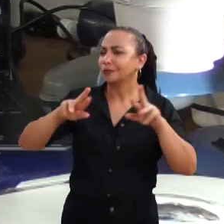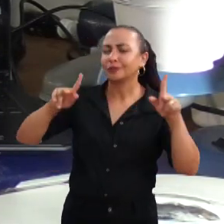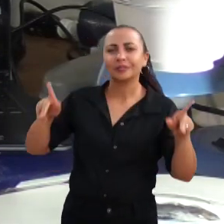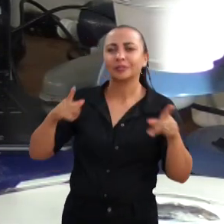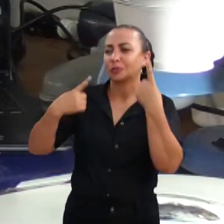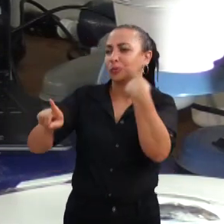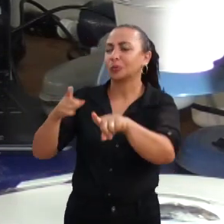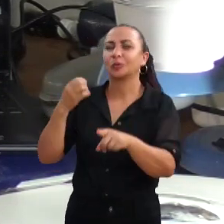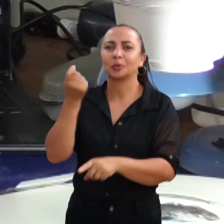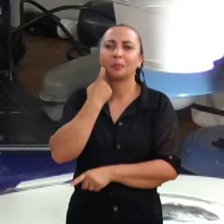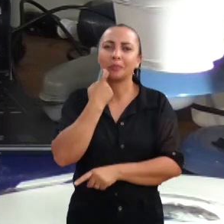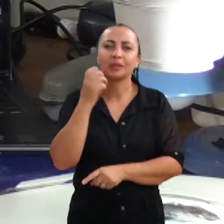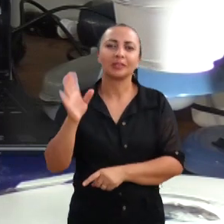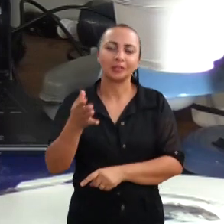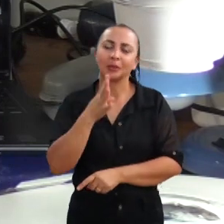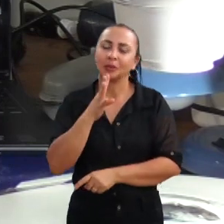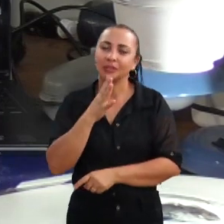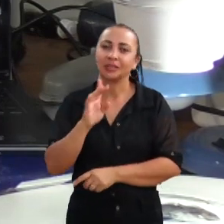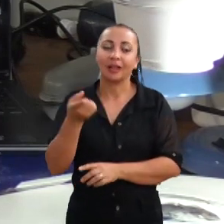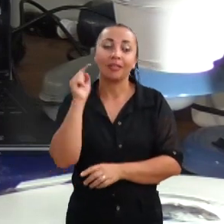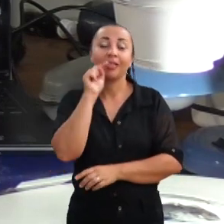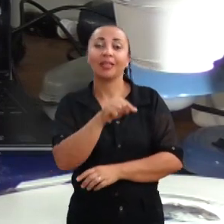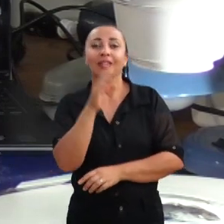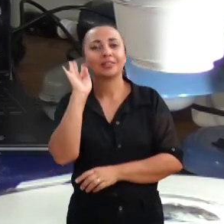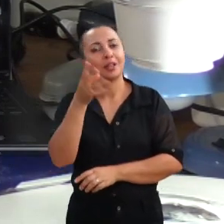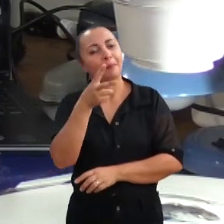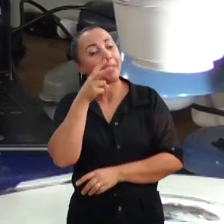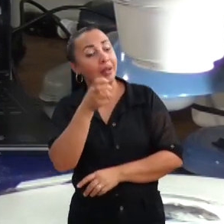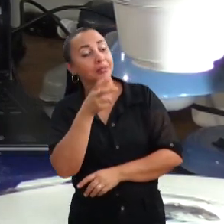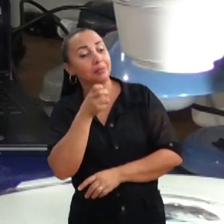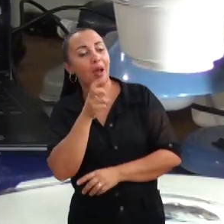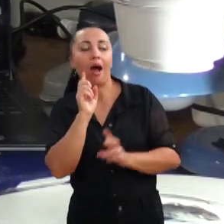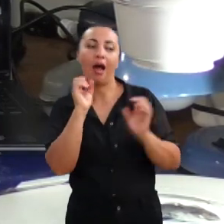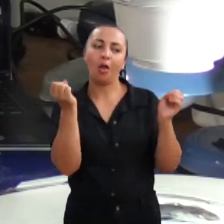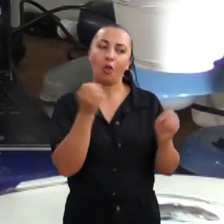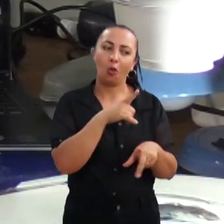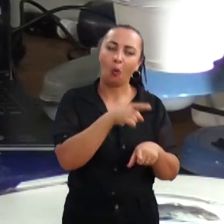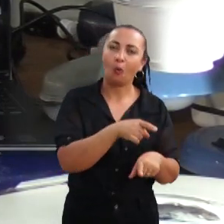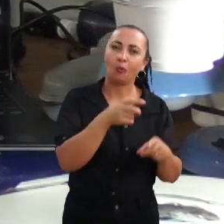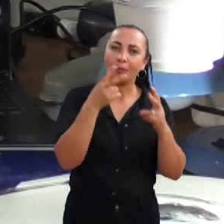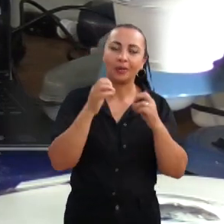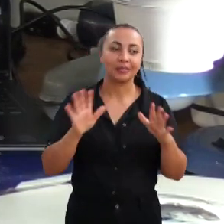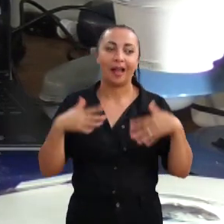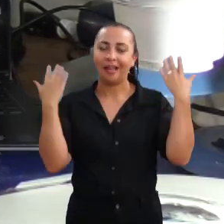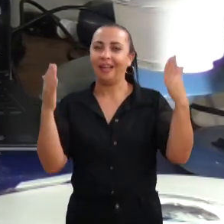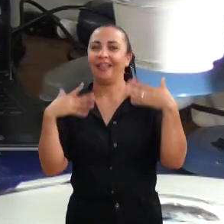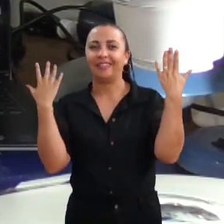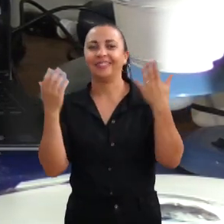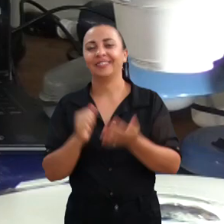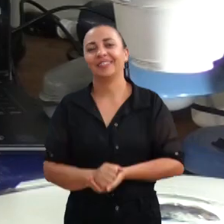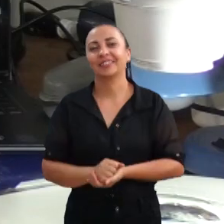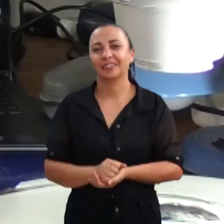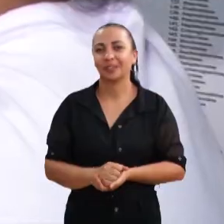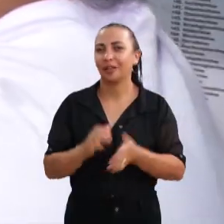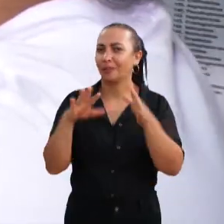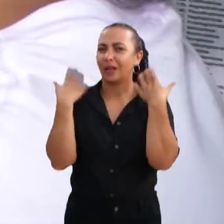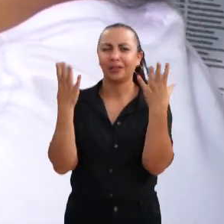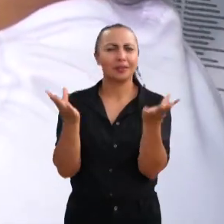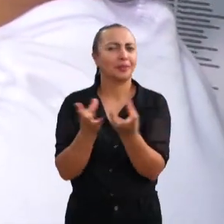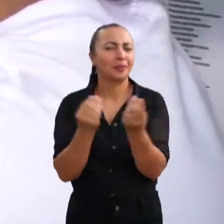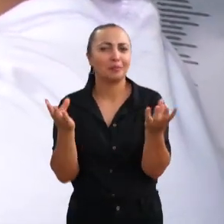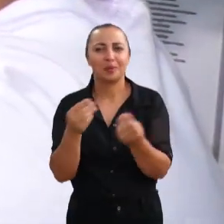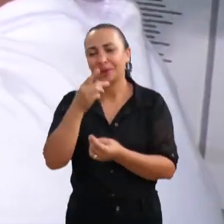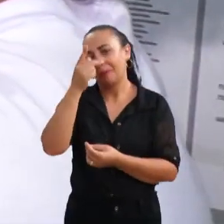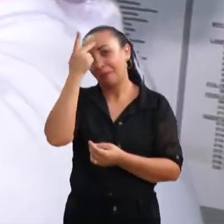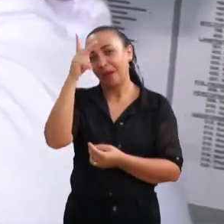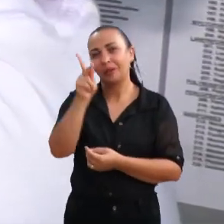completamente diferente dos peixes que a gente conhecia aqui, então lá no momento a gente já viu, ó, essa aqui é uma espécie nova, aí foi uma alegria só. Uma